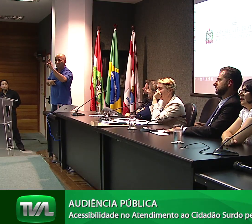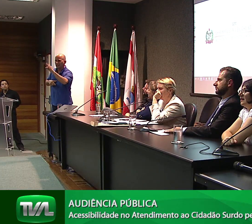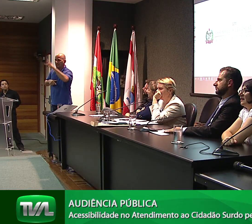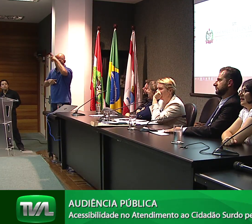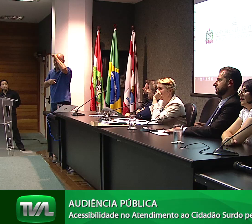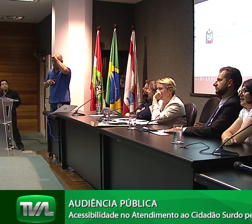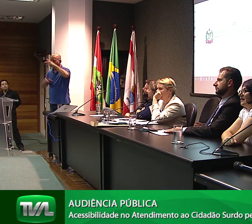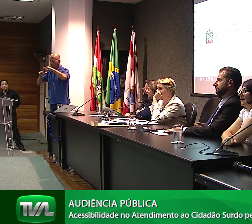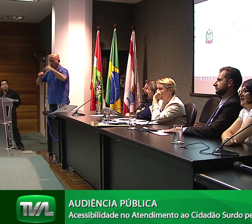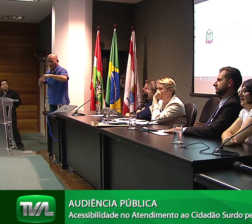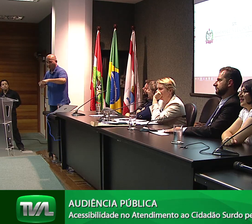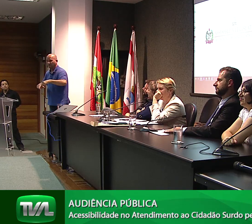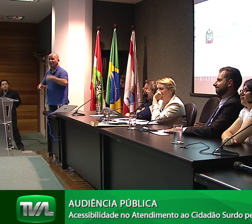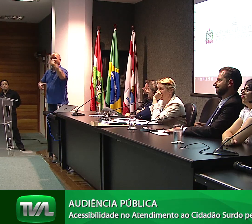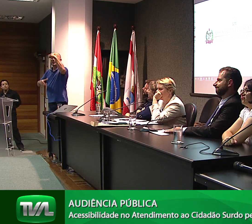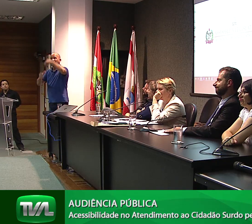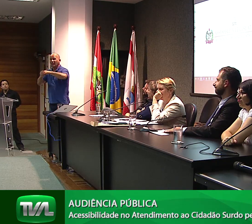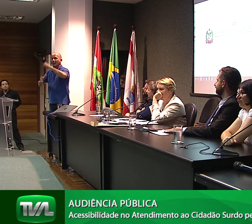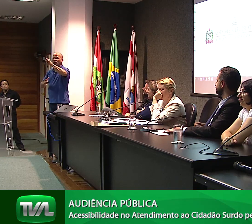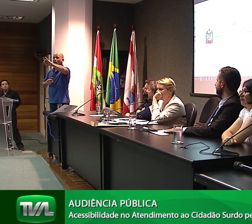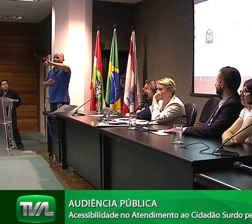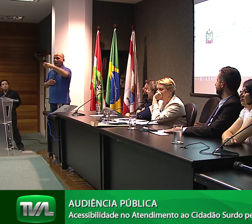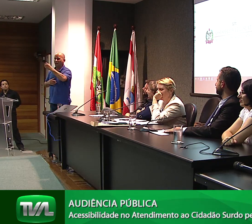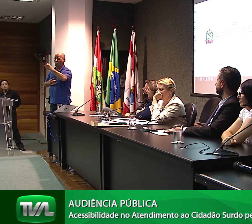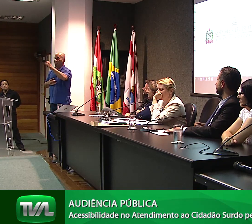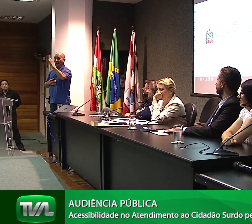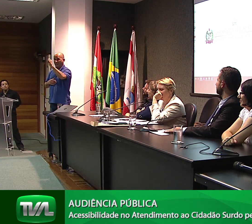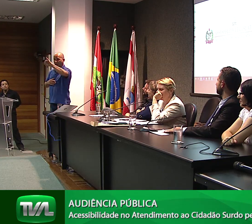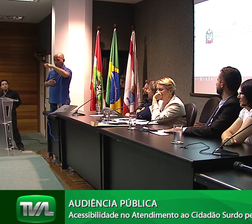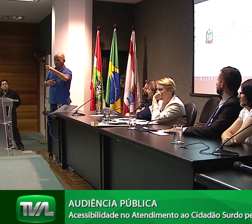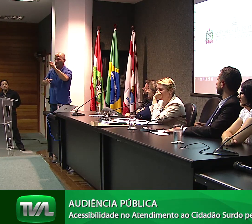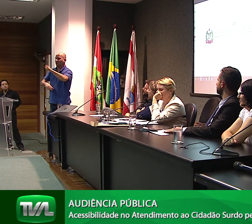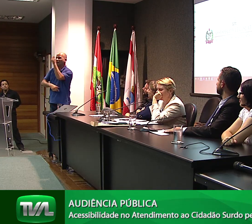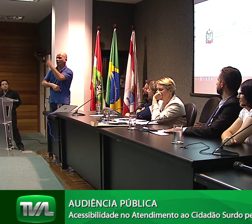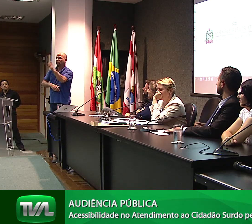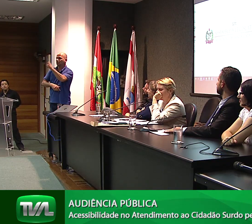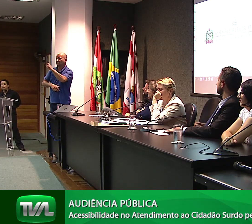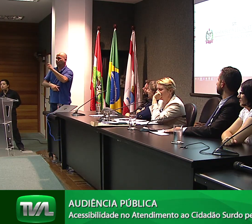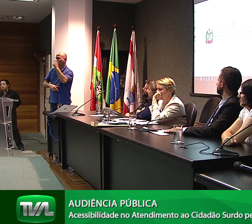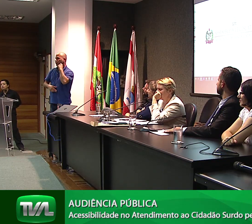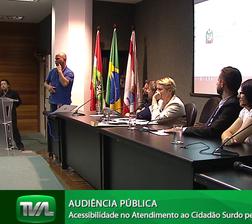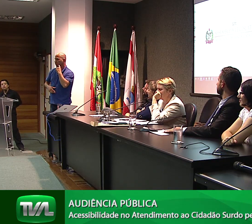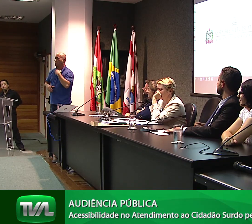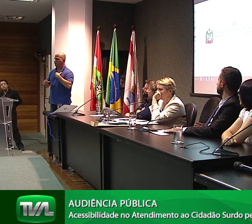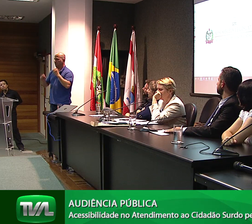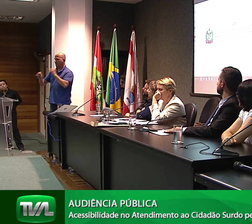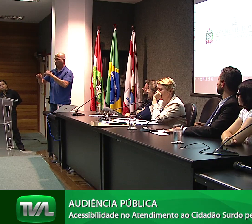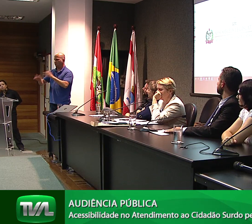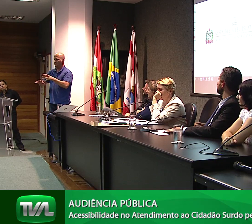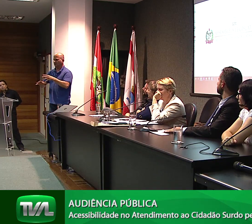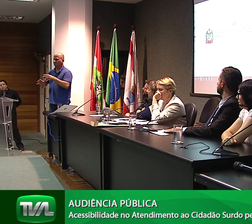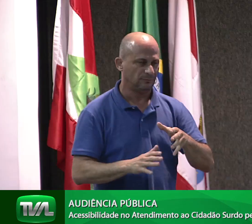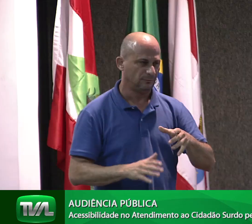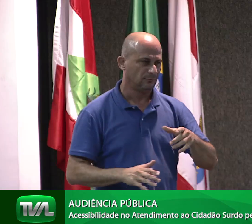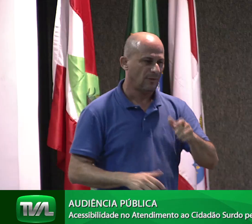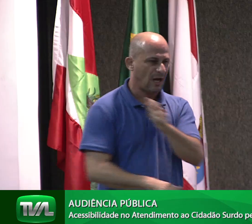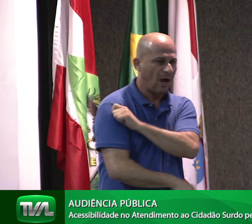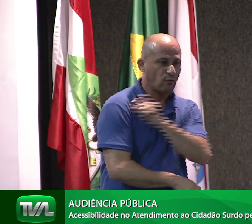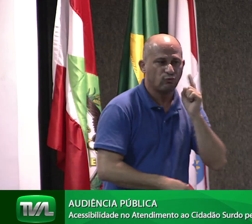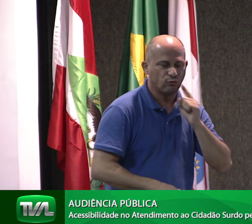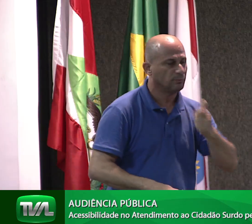sofre os prejuízos por causa disso. Porque a Prefeitura de Florianópolis, juntamente com a